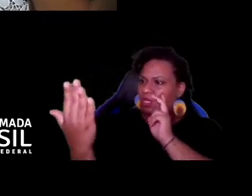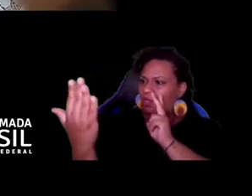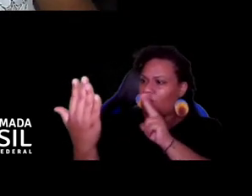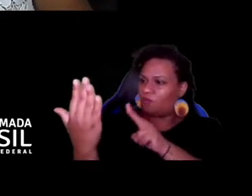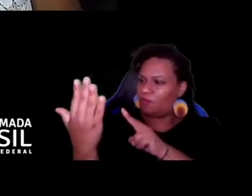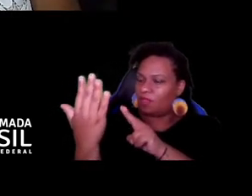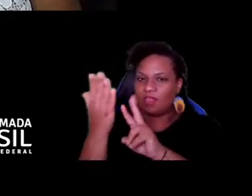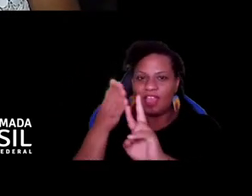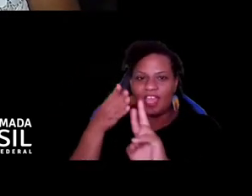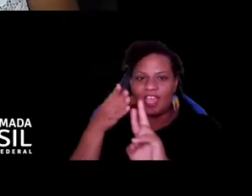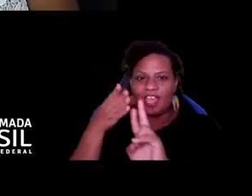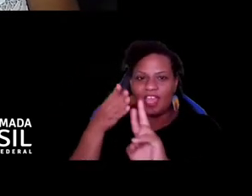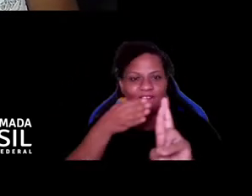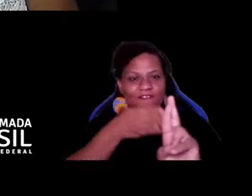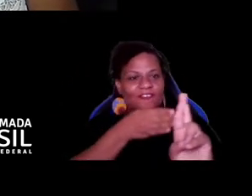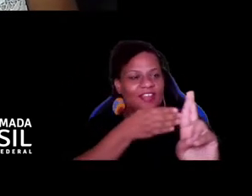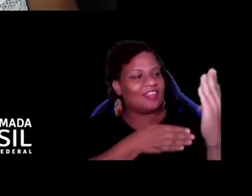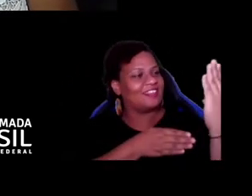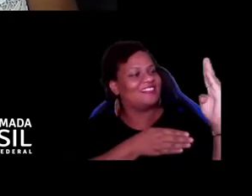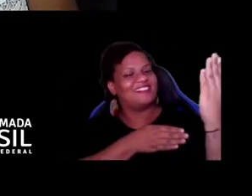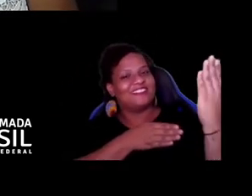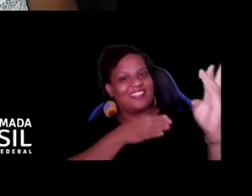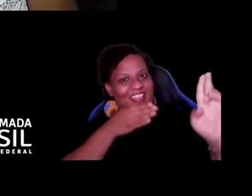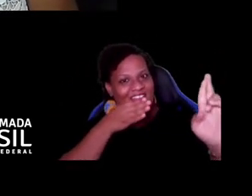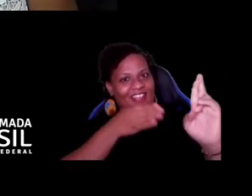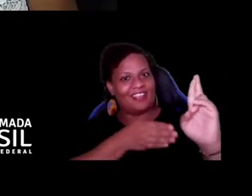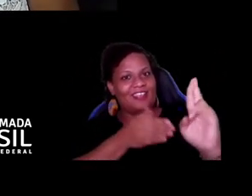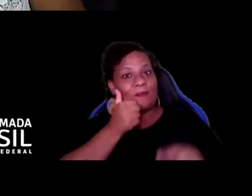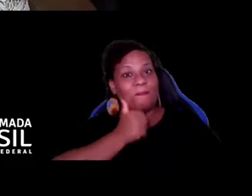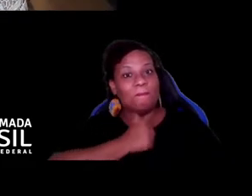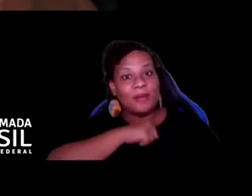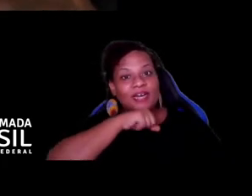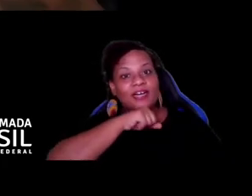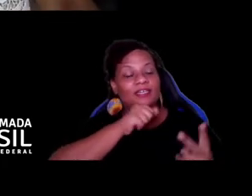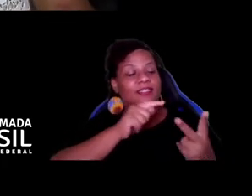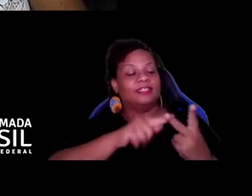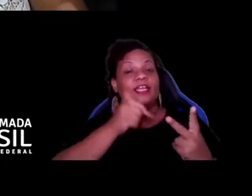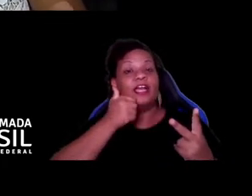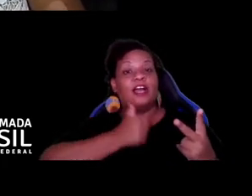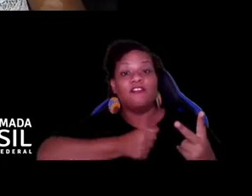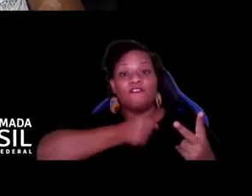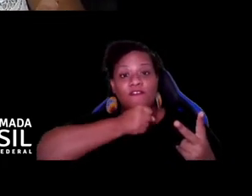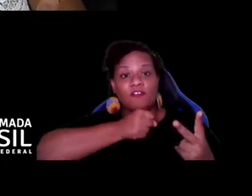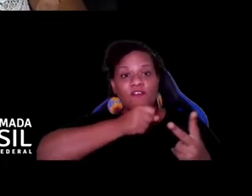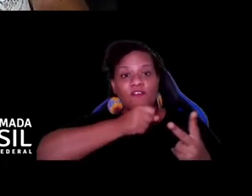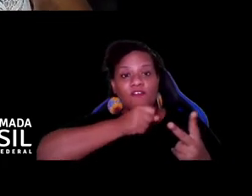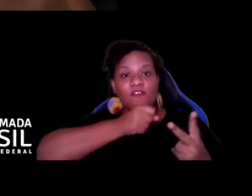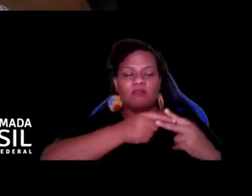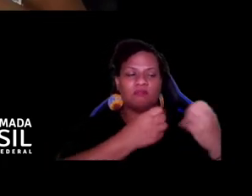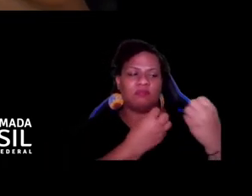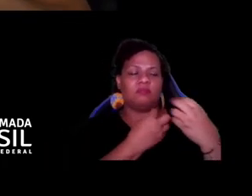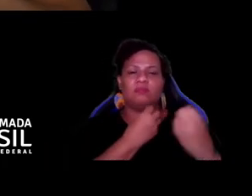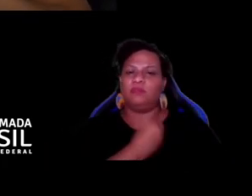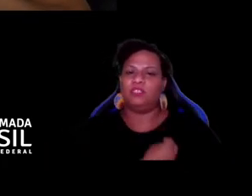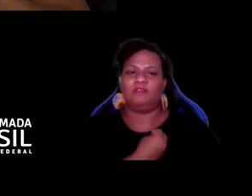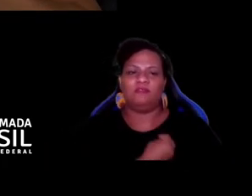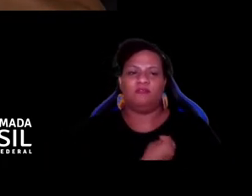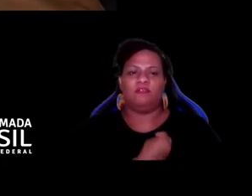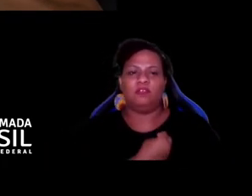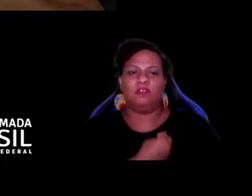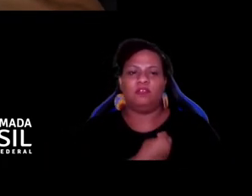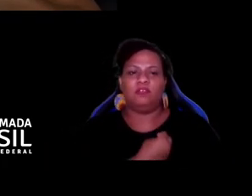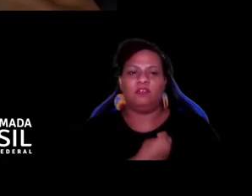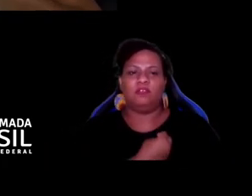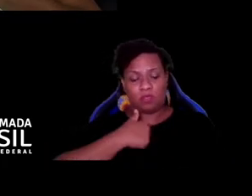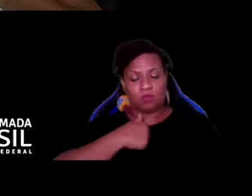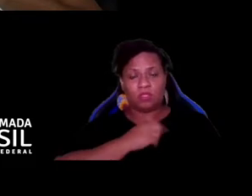minha mãe e da minha avó é essa tônica que eu levo na minha vida, né? De ter sempre amor